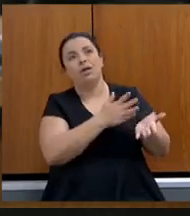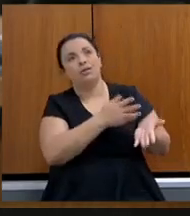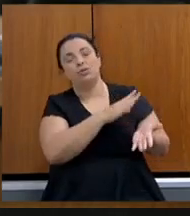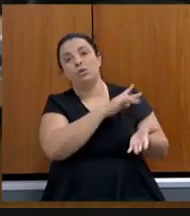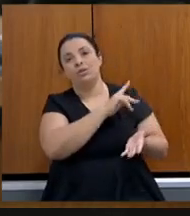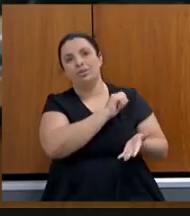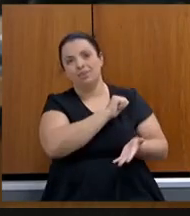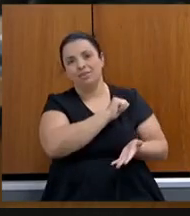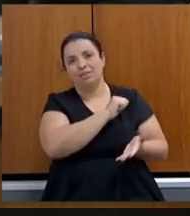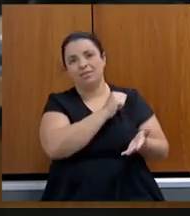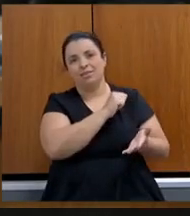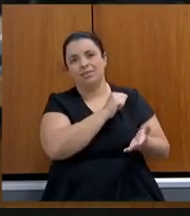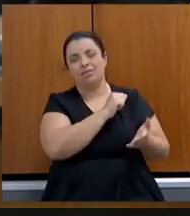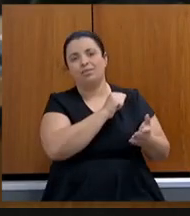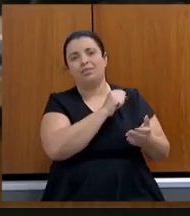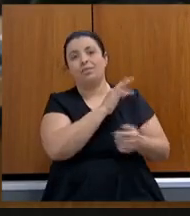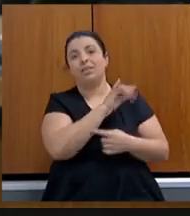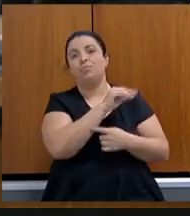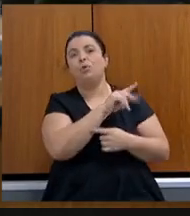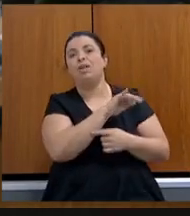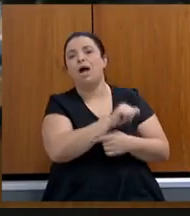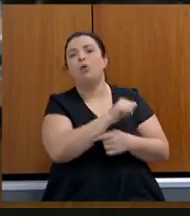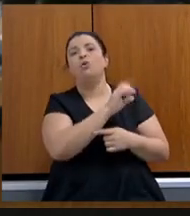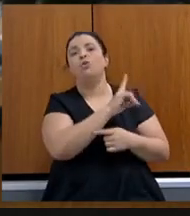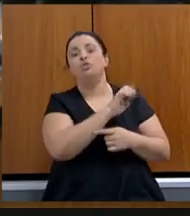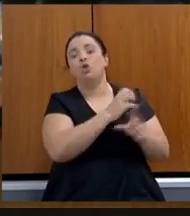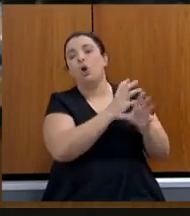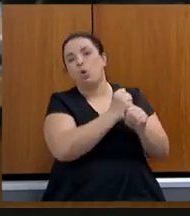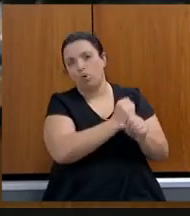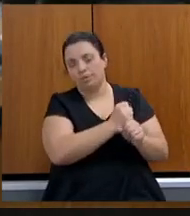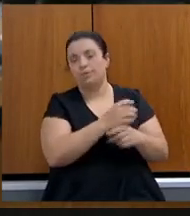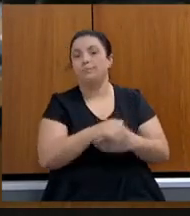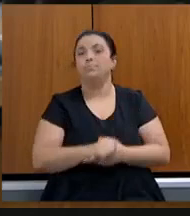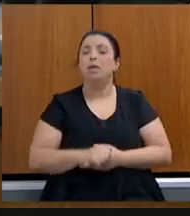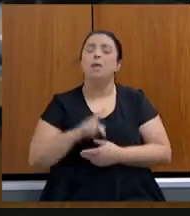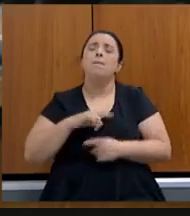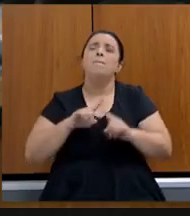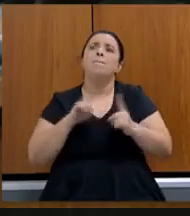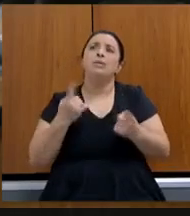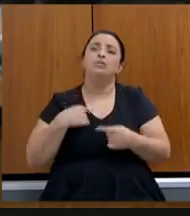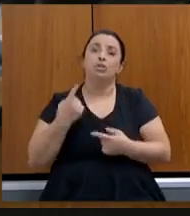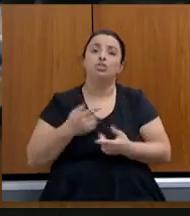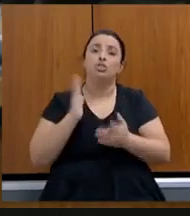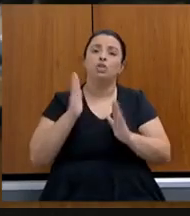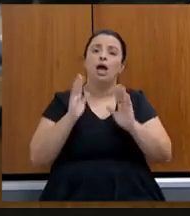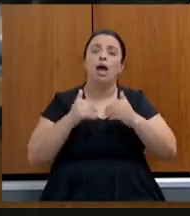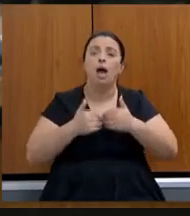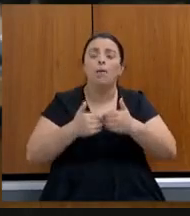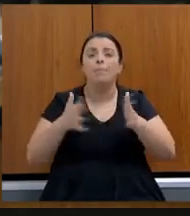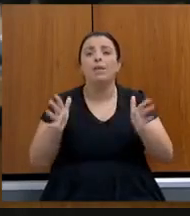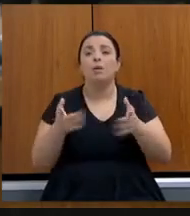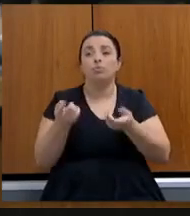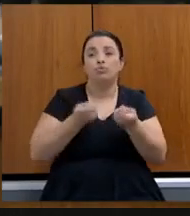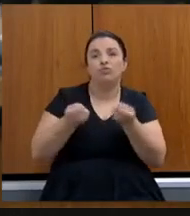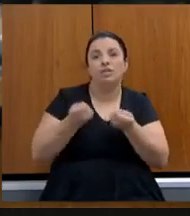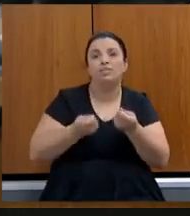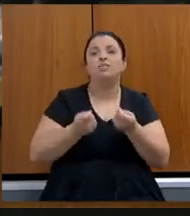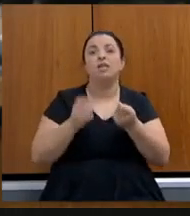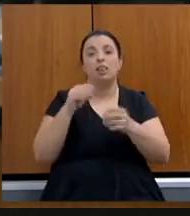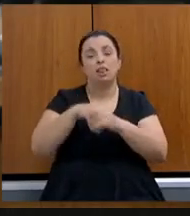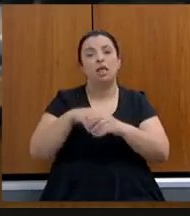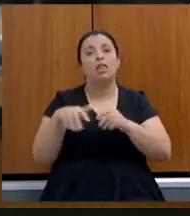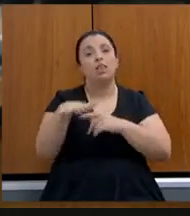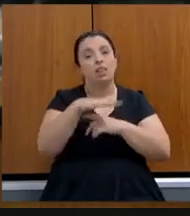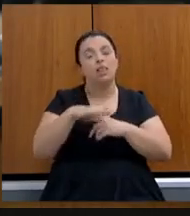dizer é que expressivamente nós aumentamos aplicação de recursos financeiros na educação expressivamente tudo que recebemos